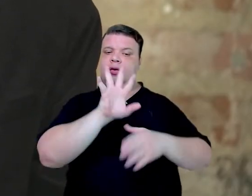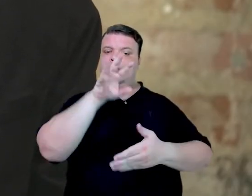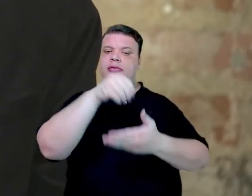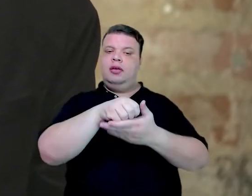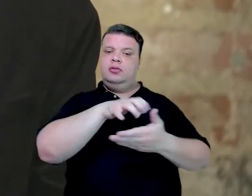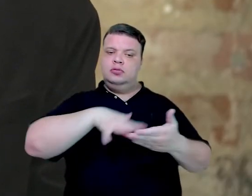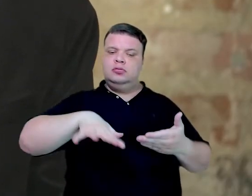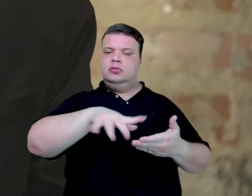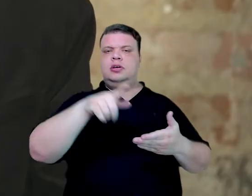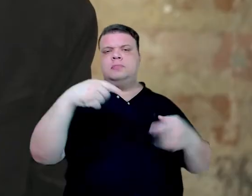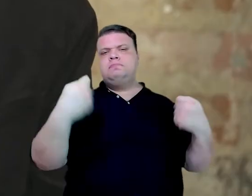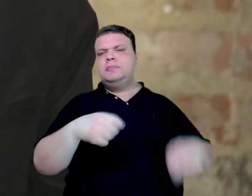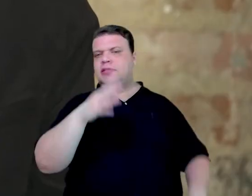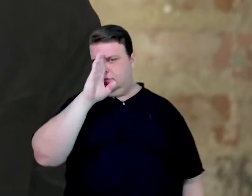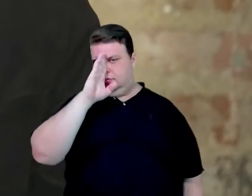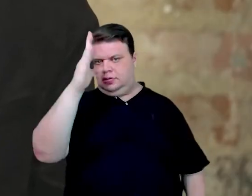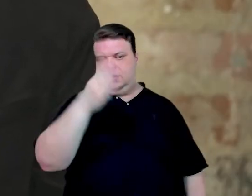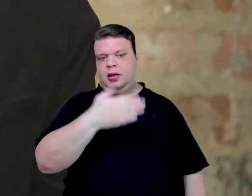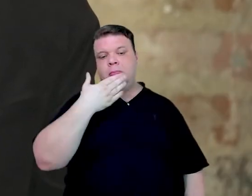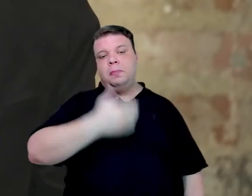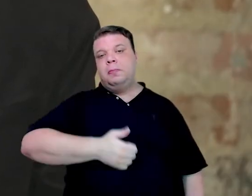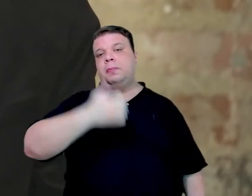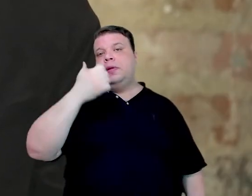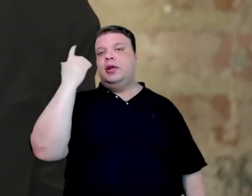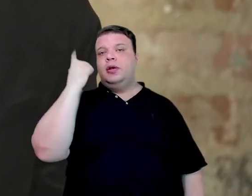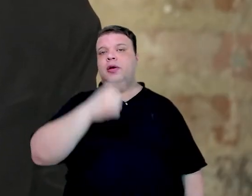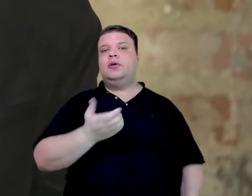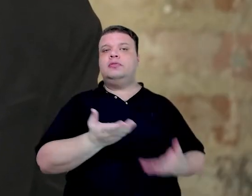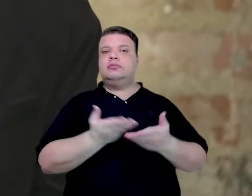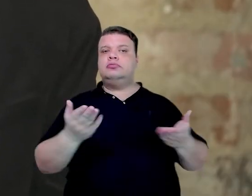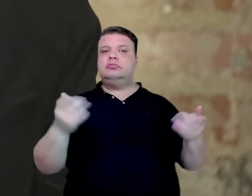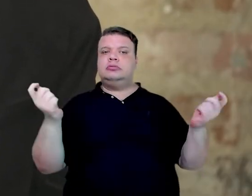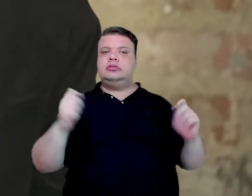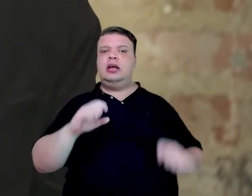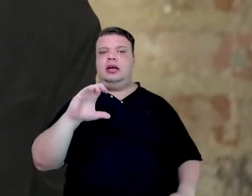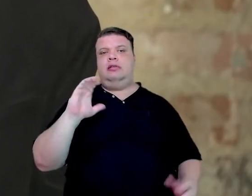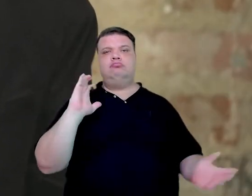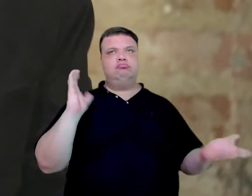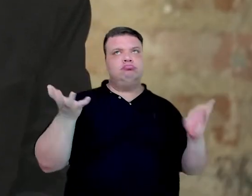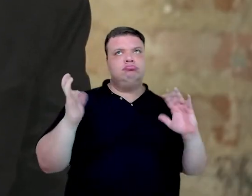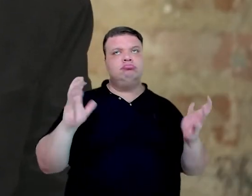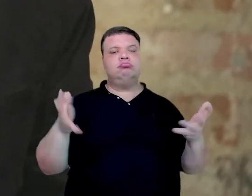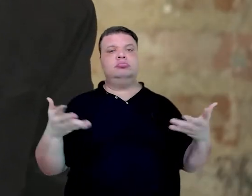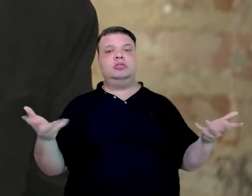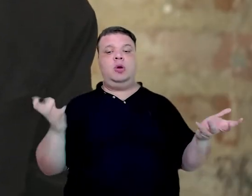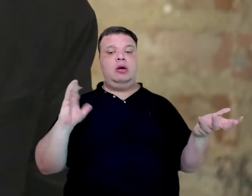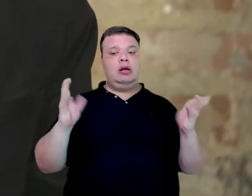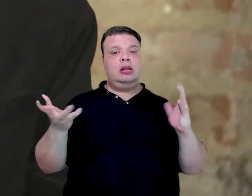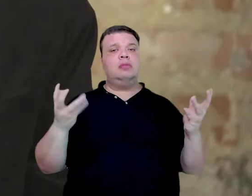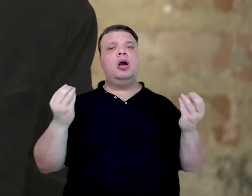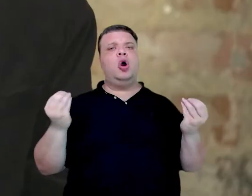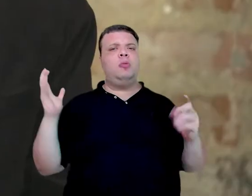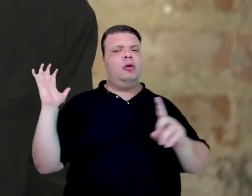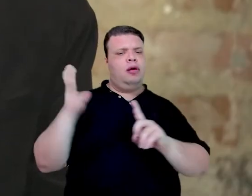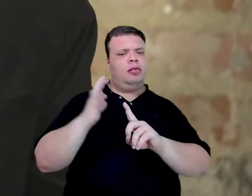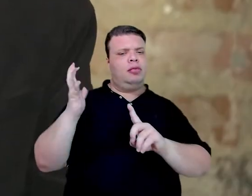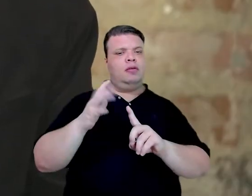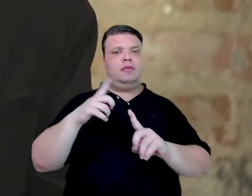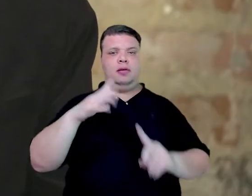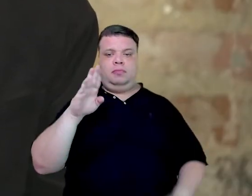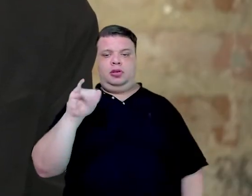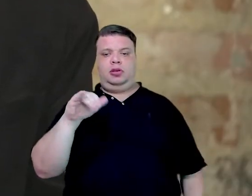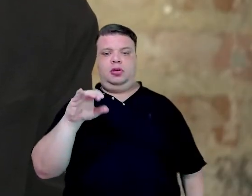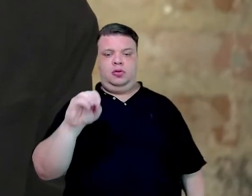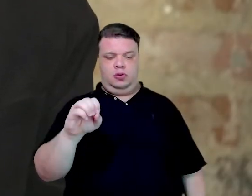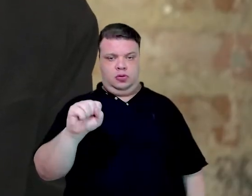E o clima, como é que ele interfere na biosfera e como é que eu modelo isso, como é que os parâmetros, seja da